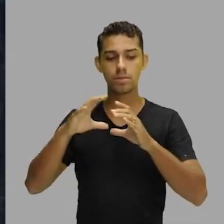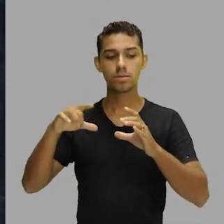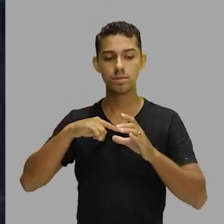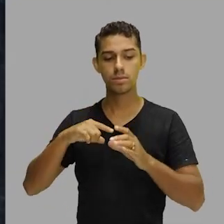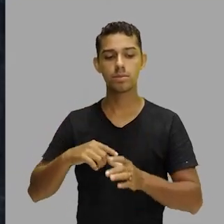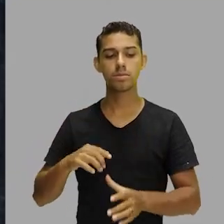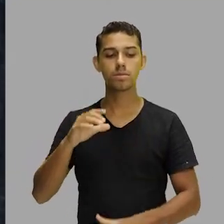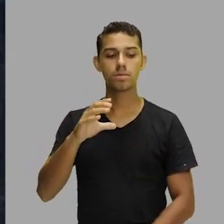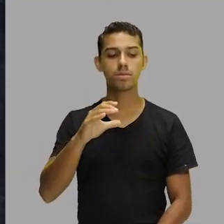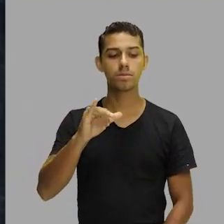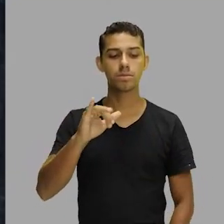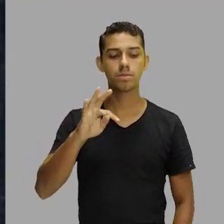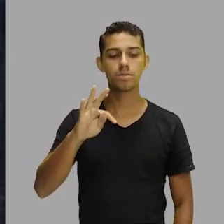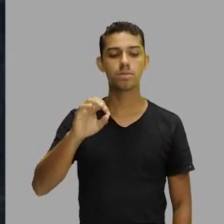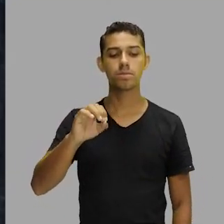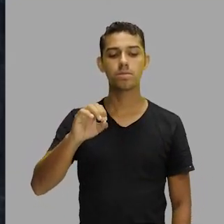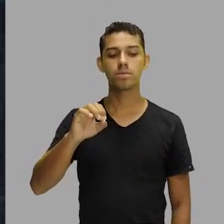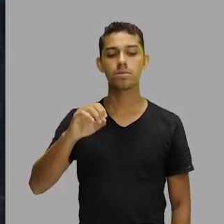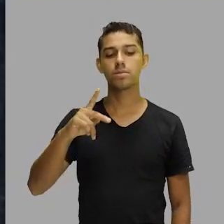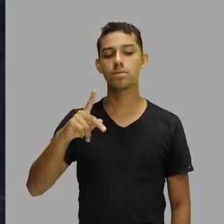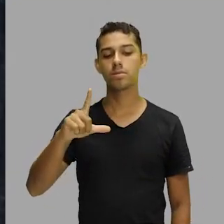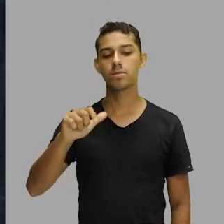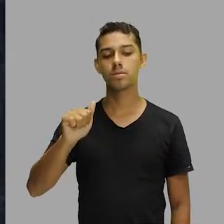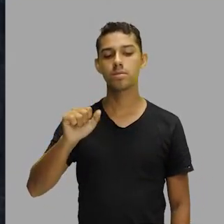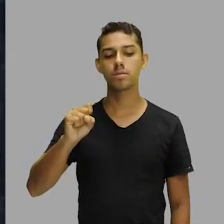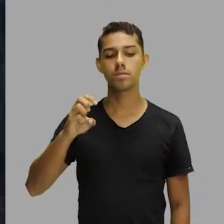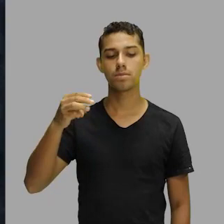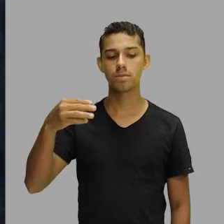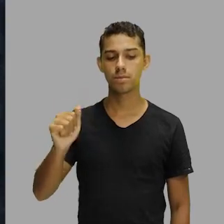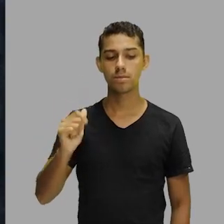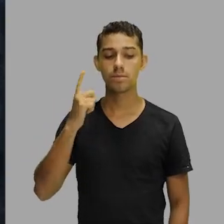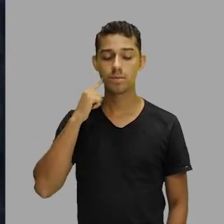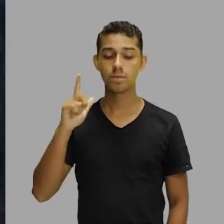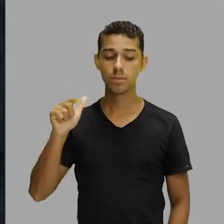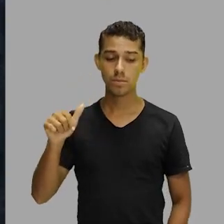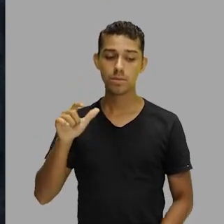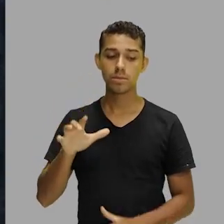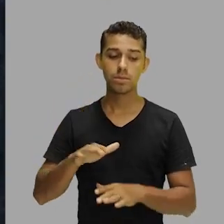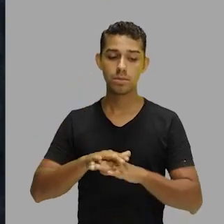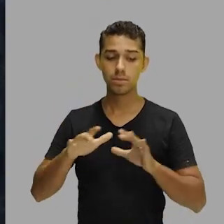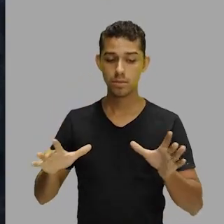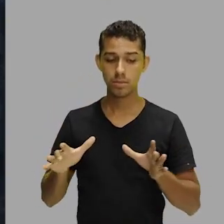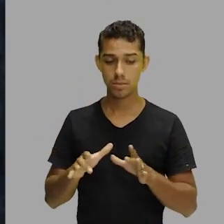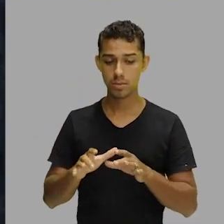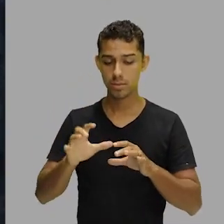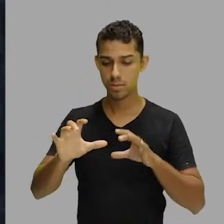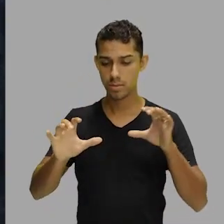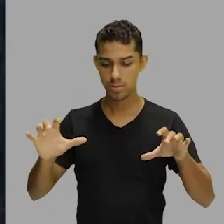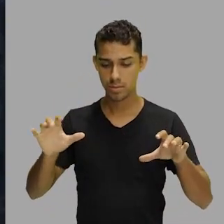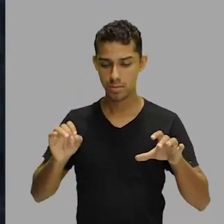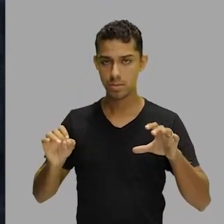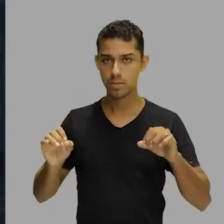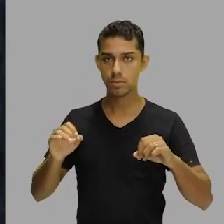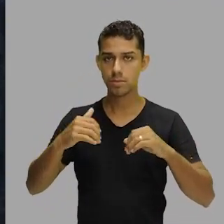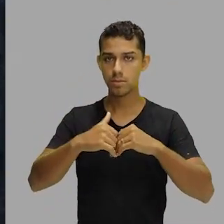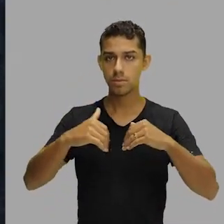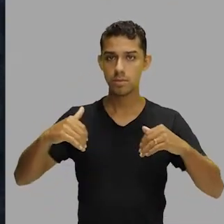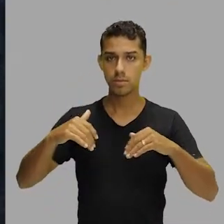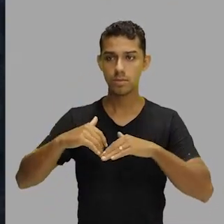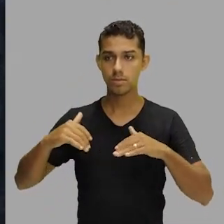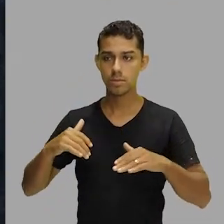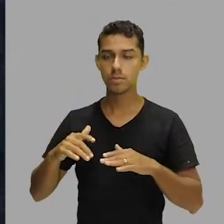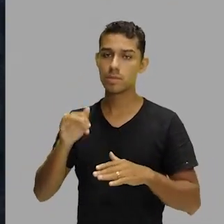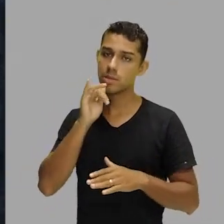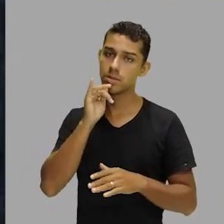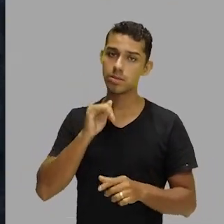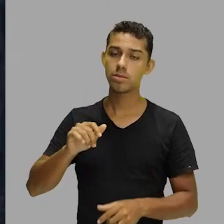de citoplasma. O citoplasma, ele é um espaço interno da célula